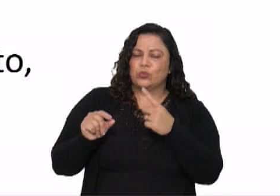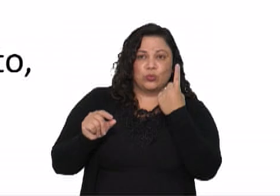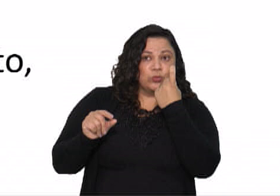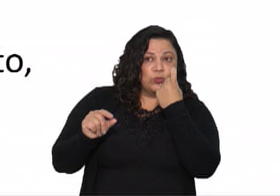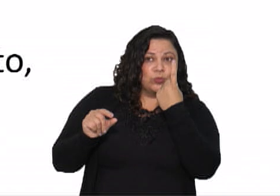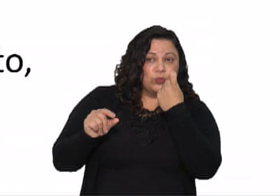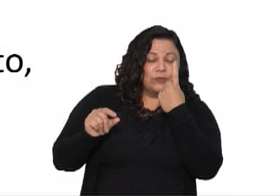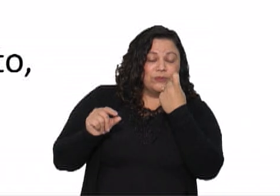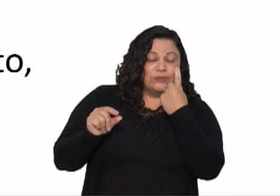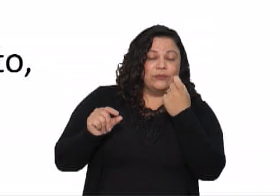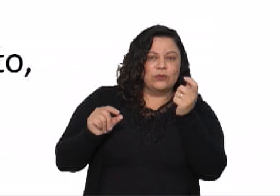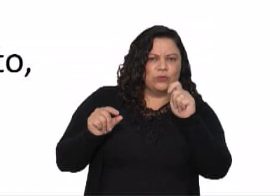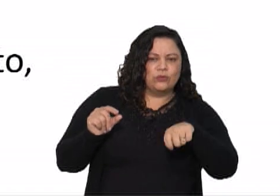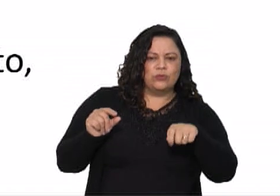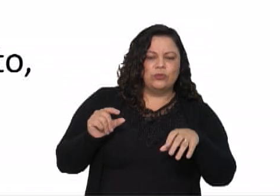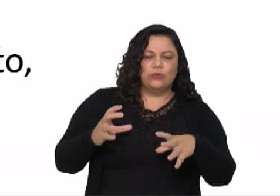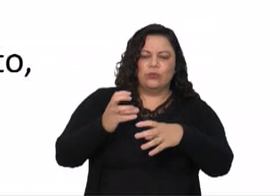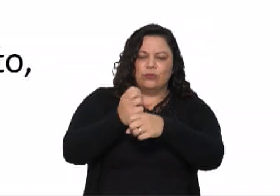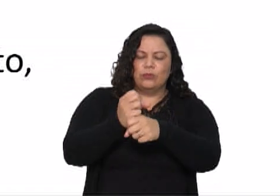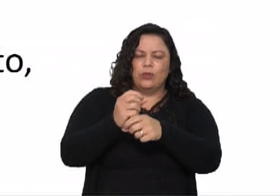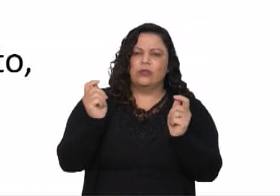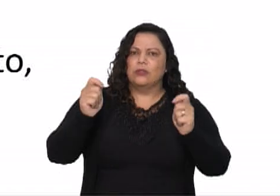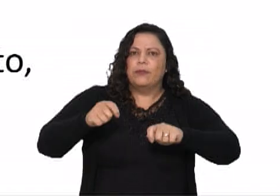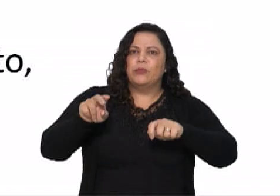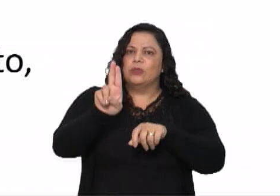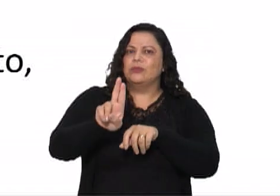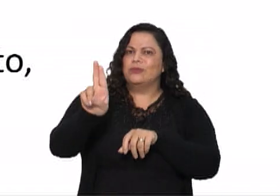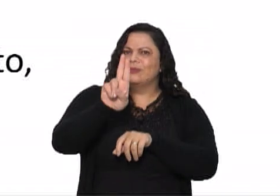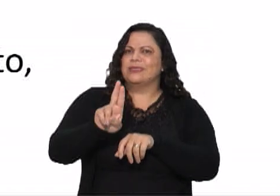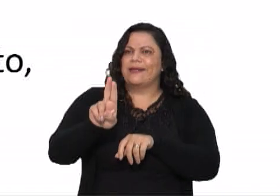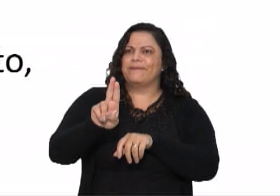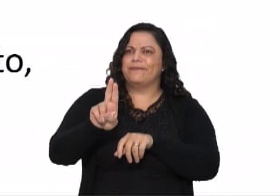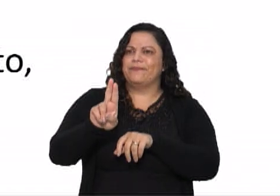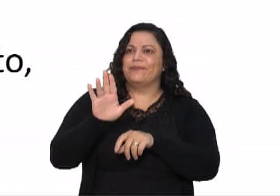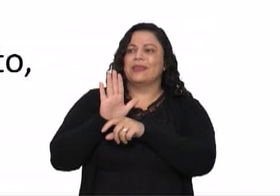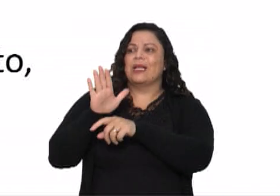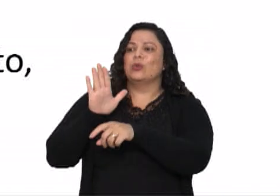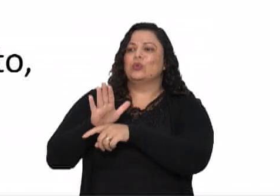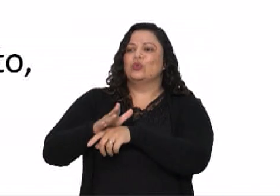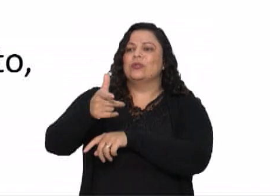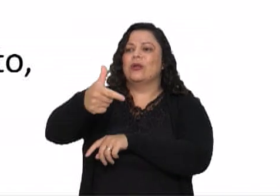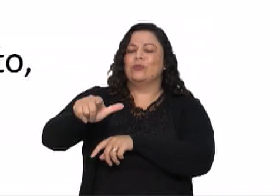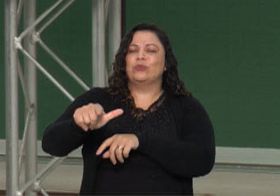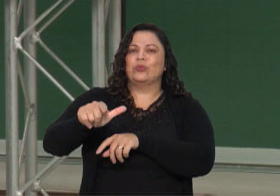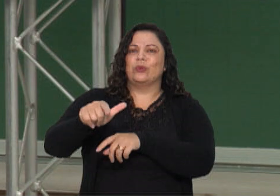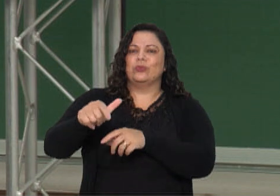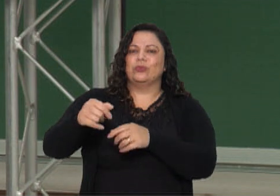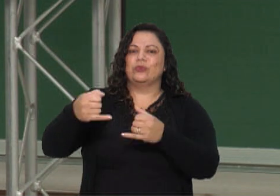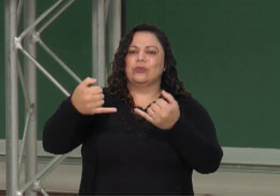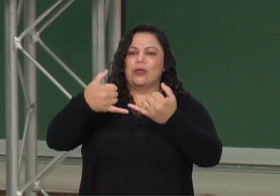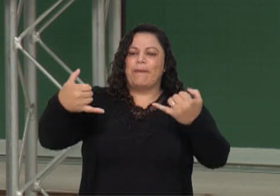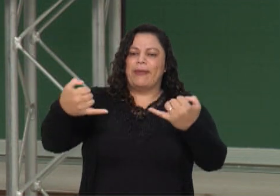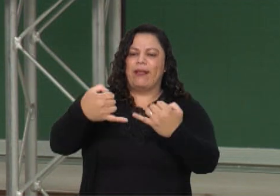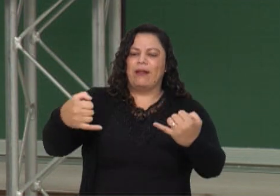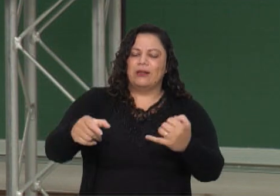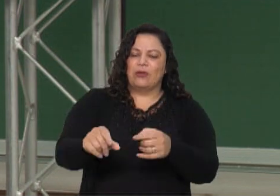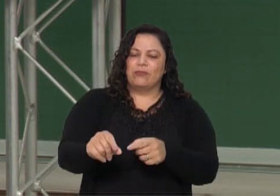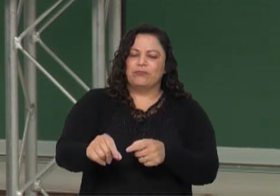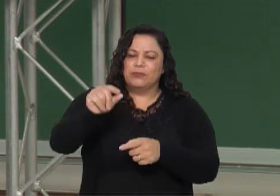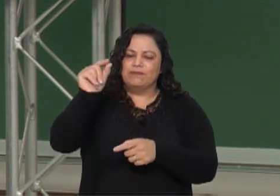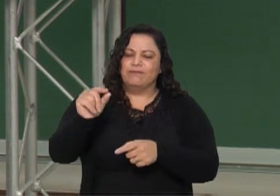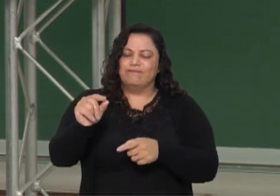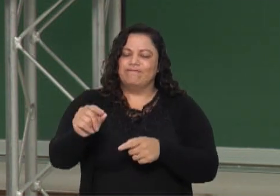que tem, né, no montinho, ele poderá usá-lo para levantar os demais. Olha só como esse